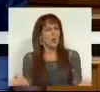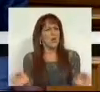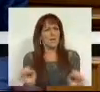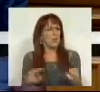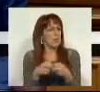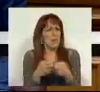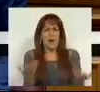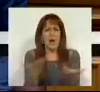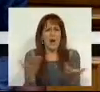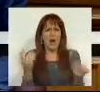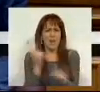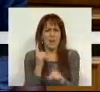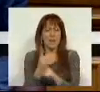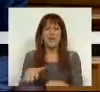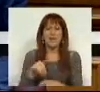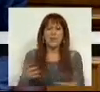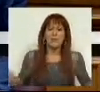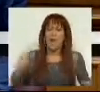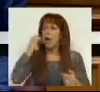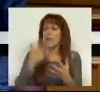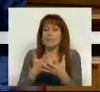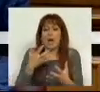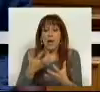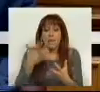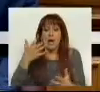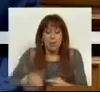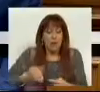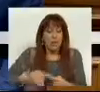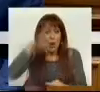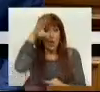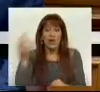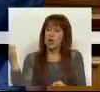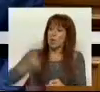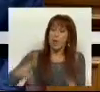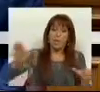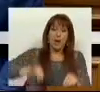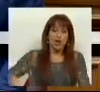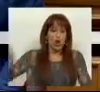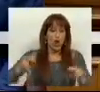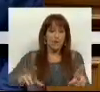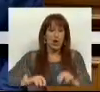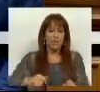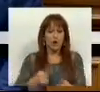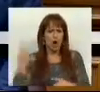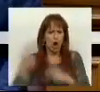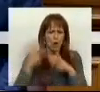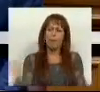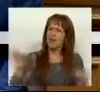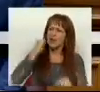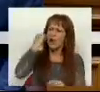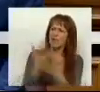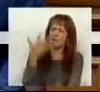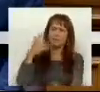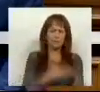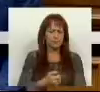nenhum dos nossos problemas. A situação, aliás, agrava-se ainda mais cada vez que o Governo impõe novos pacotes de austeridade.